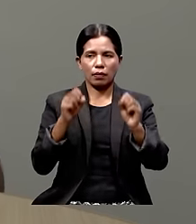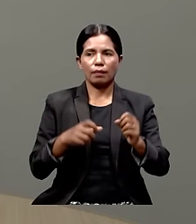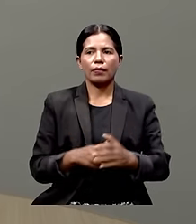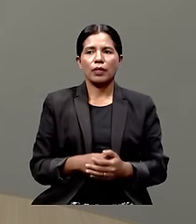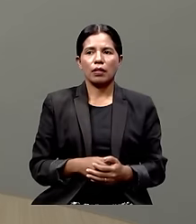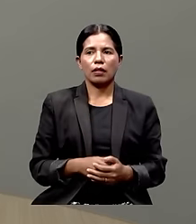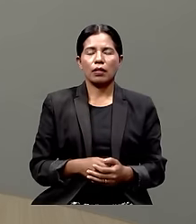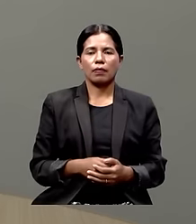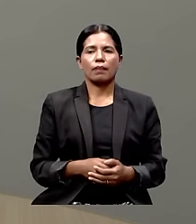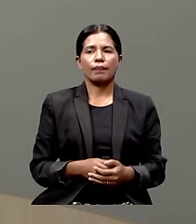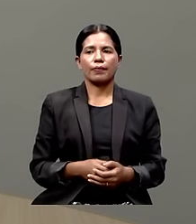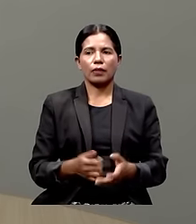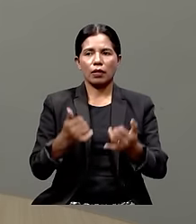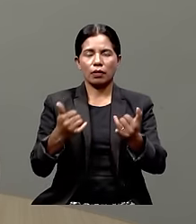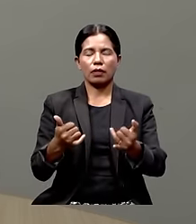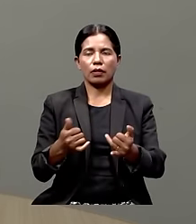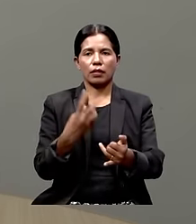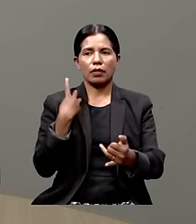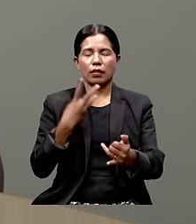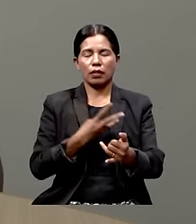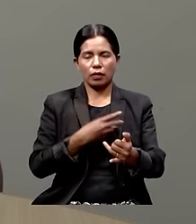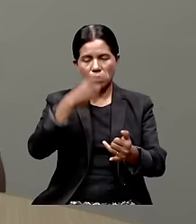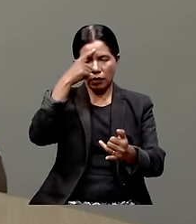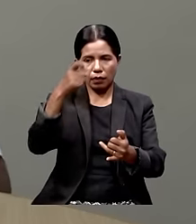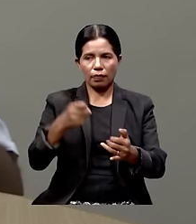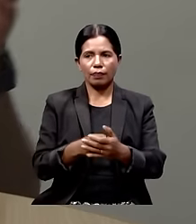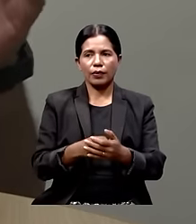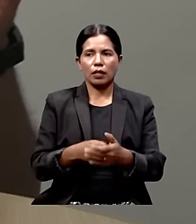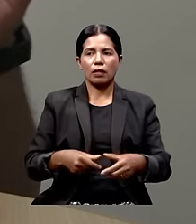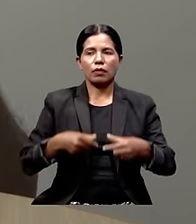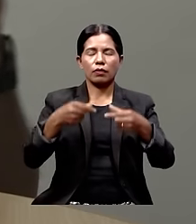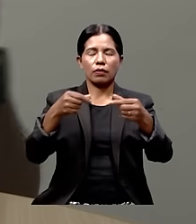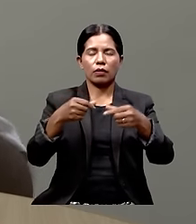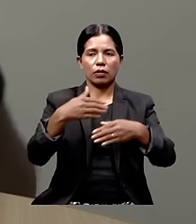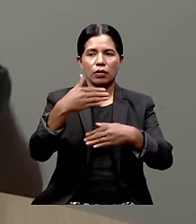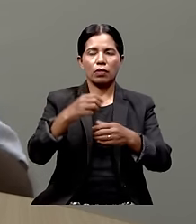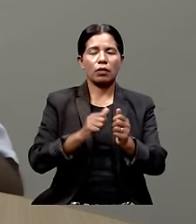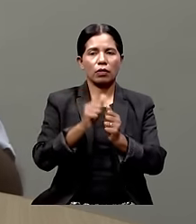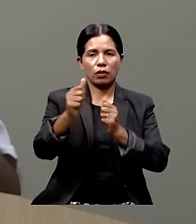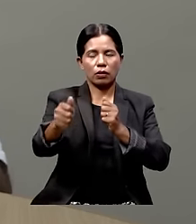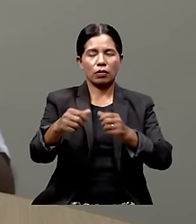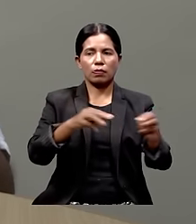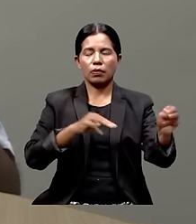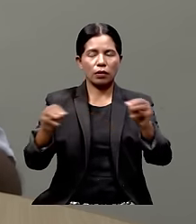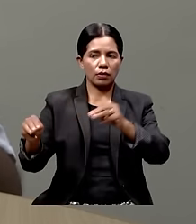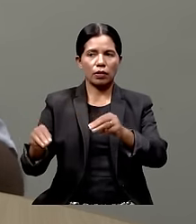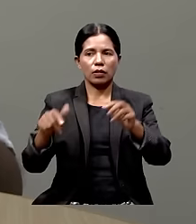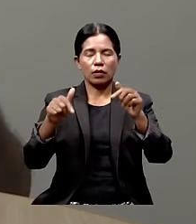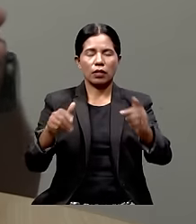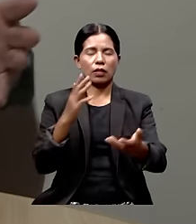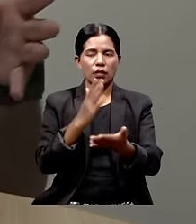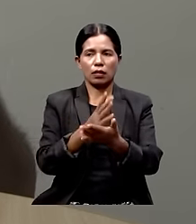está saindo nem mas às vezes também por distâncias e o movimento para mais e a